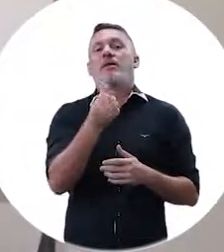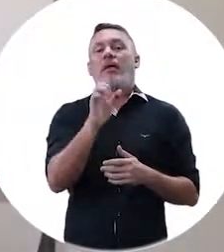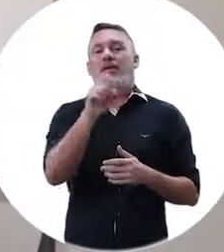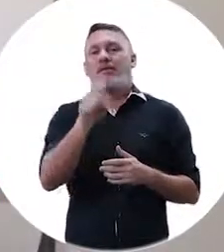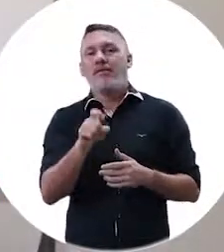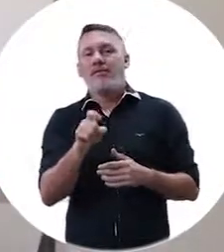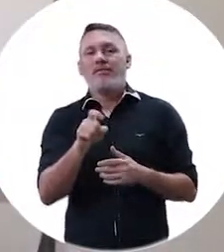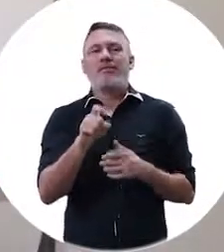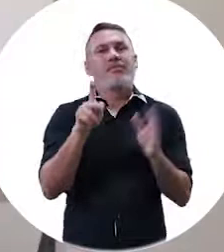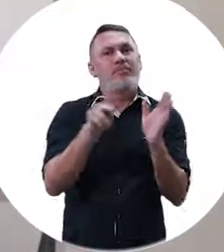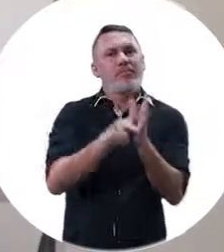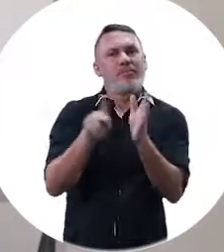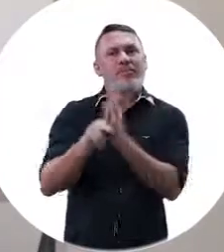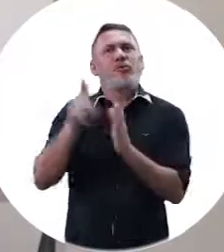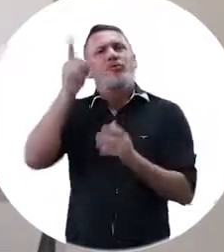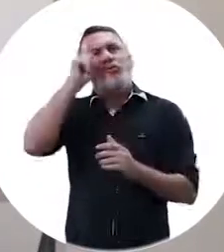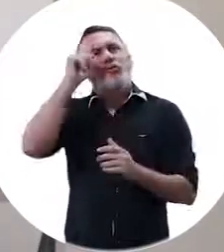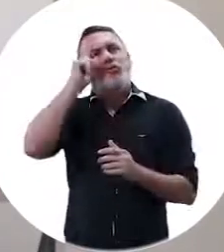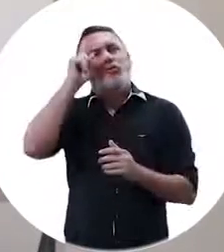ex.